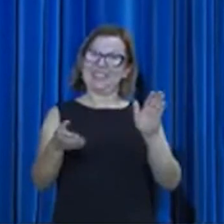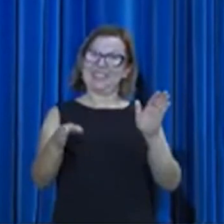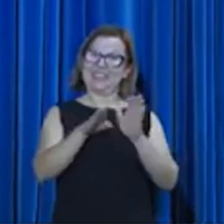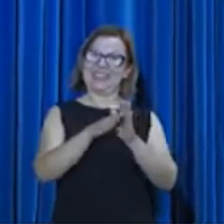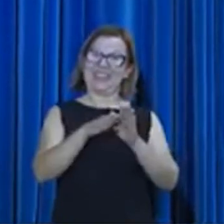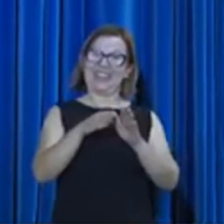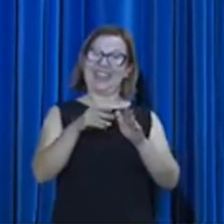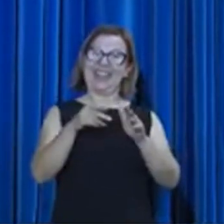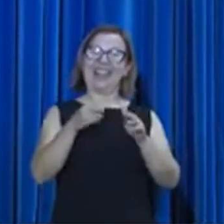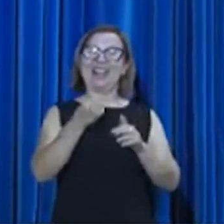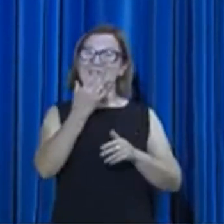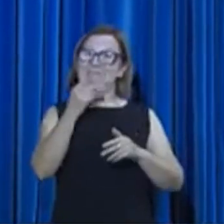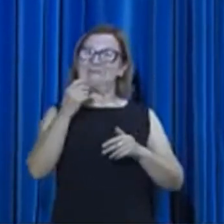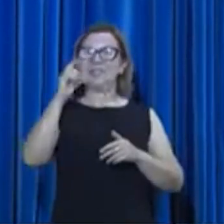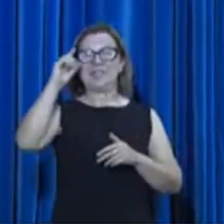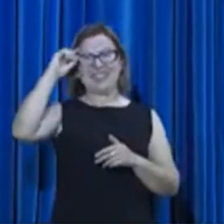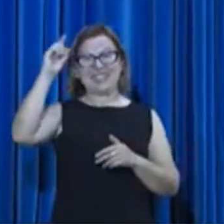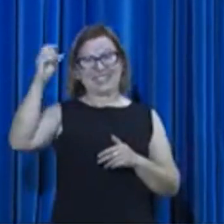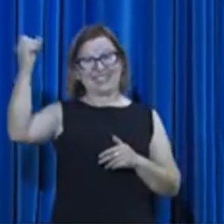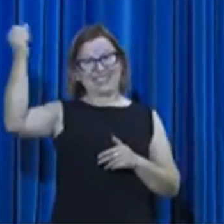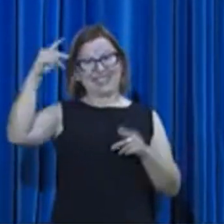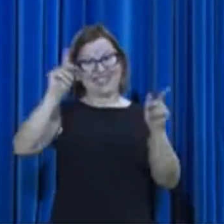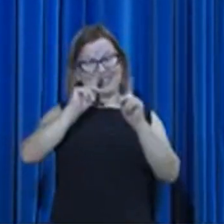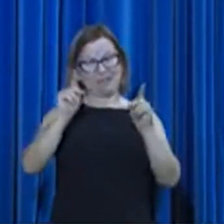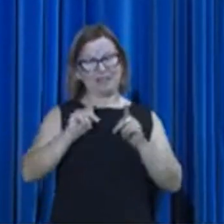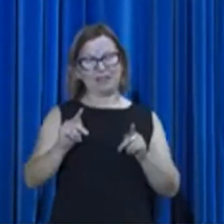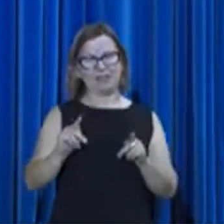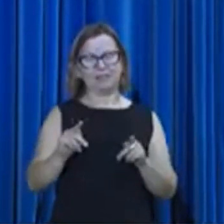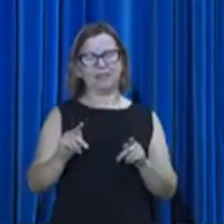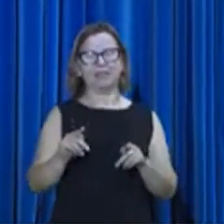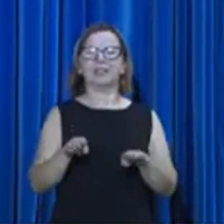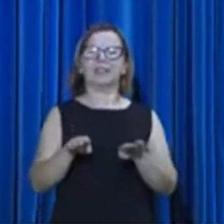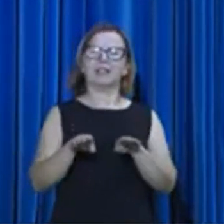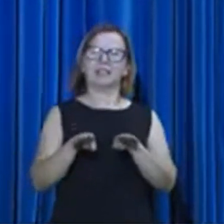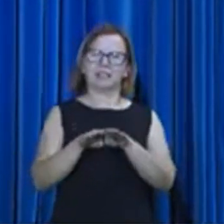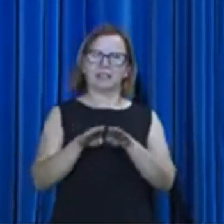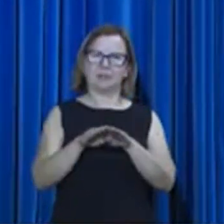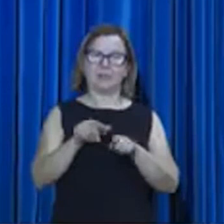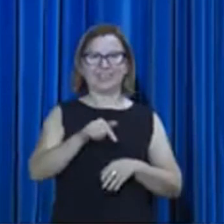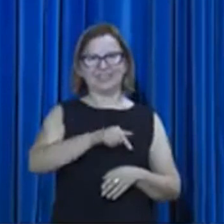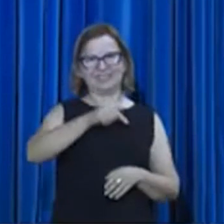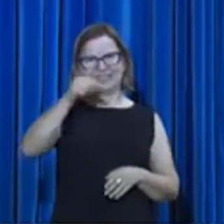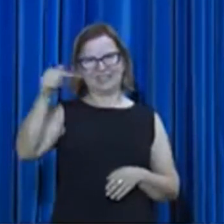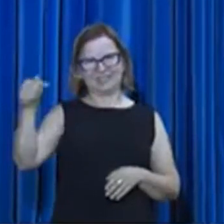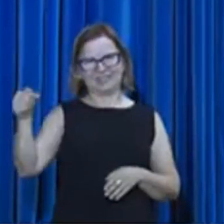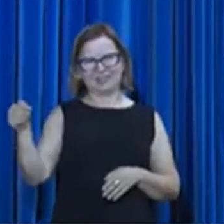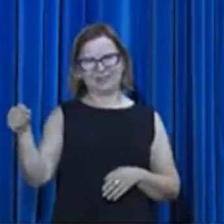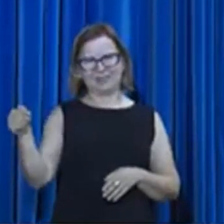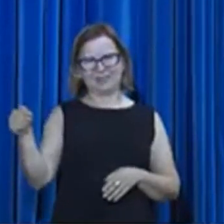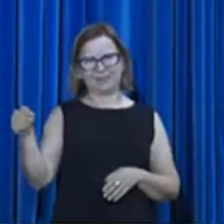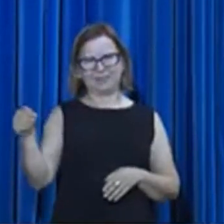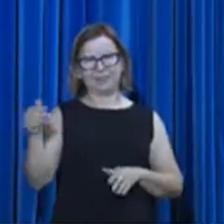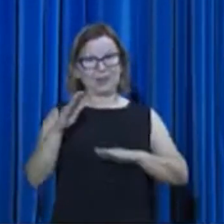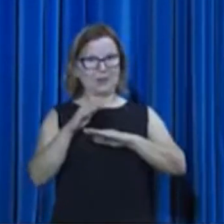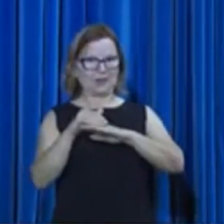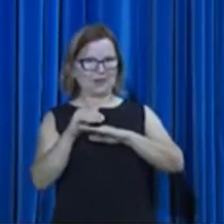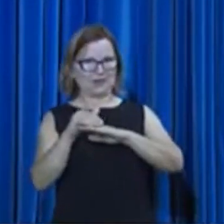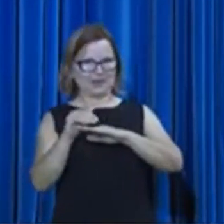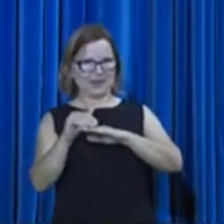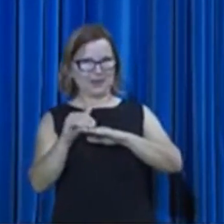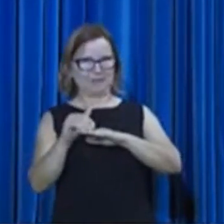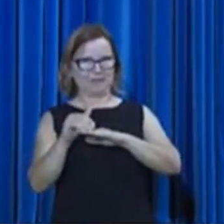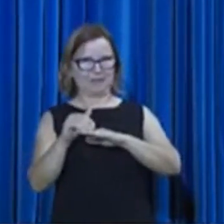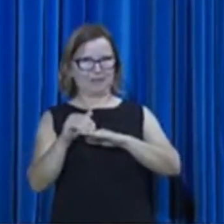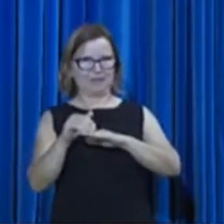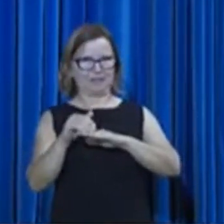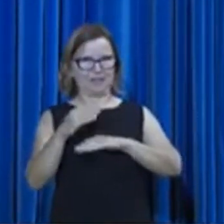dia, graça e paz. Mas também, durante a semana, um comissionado que esteja envolvido em